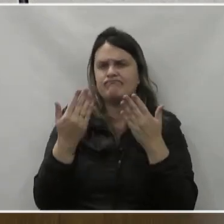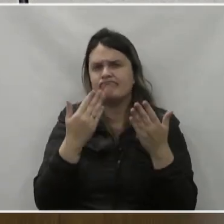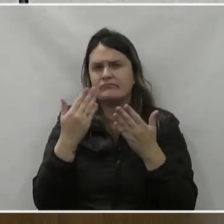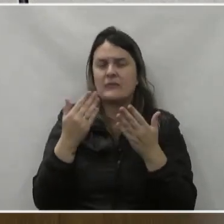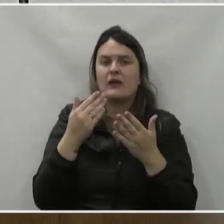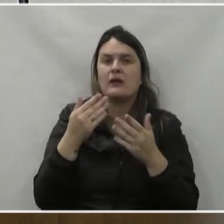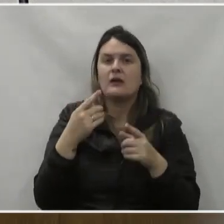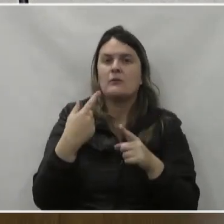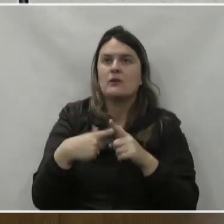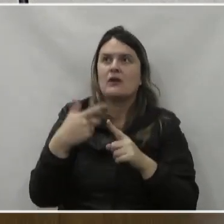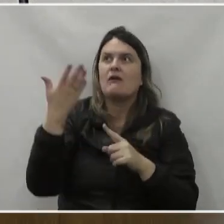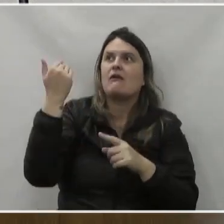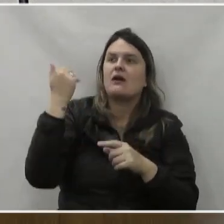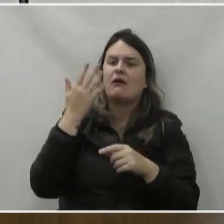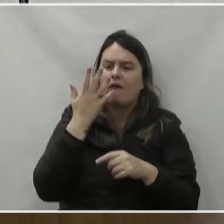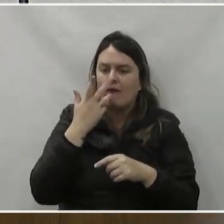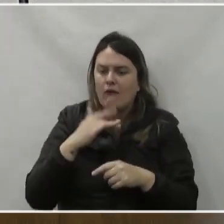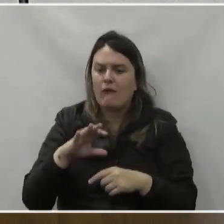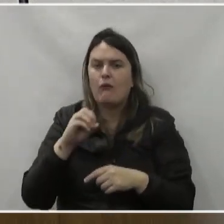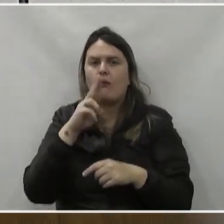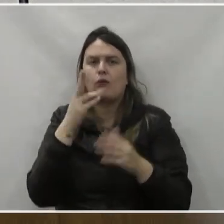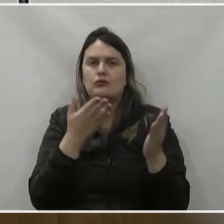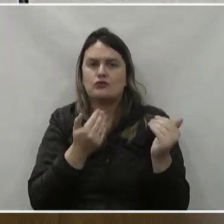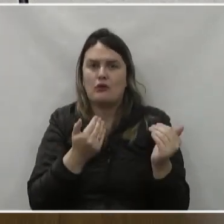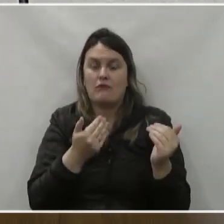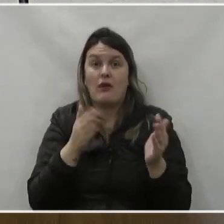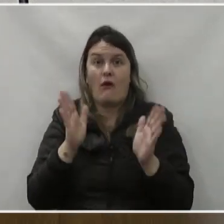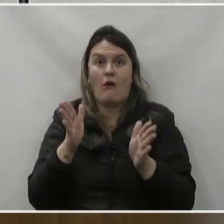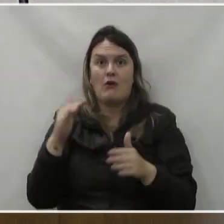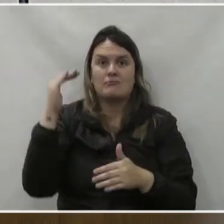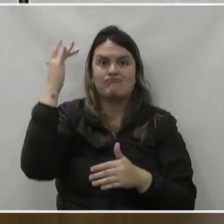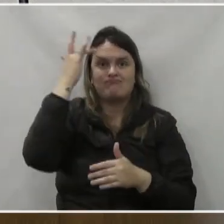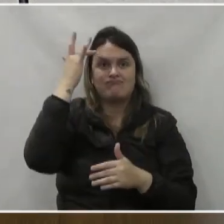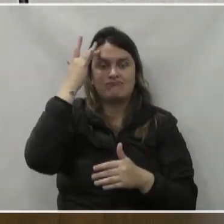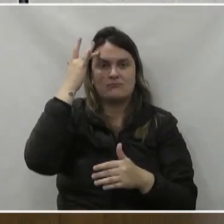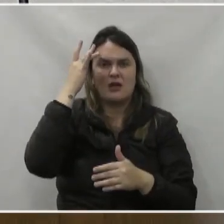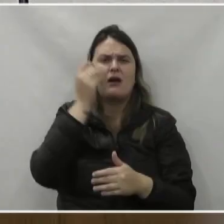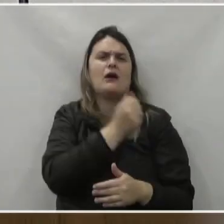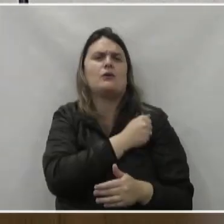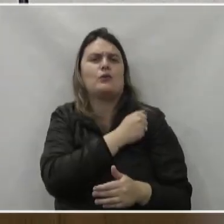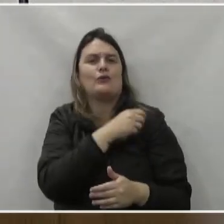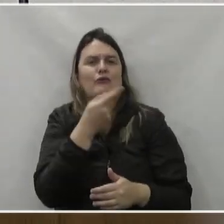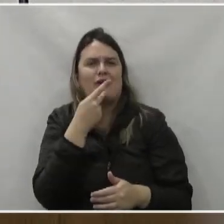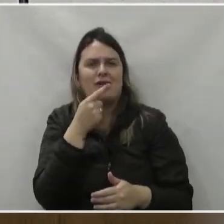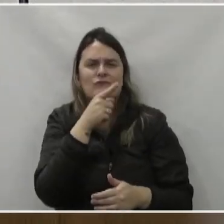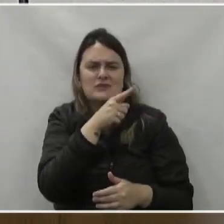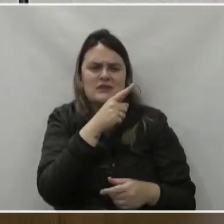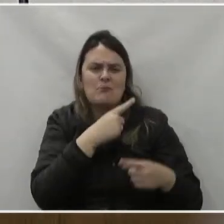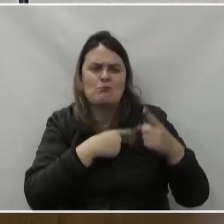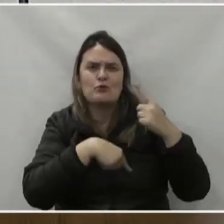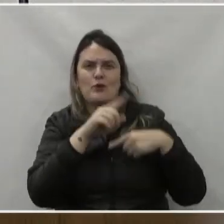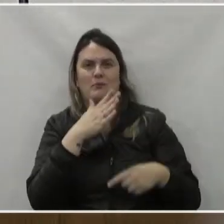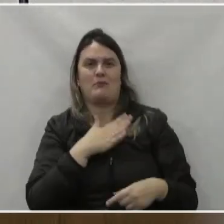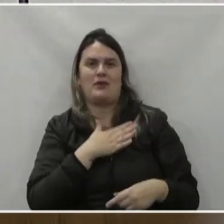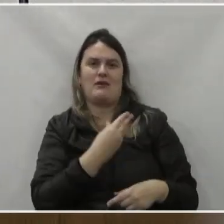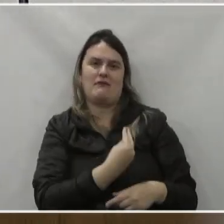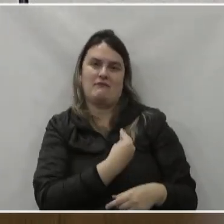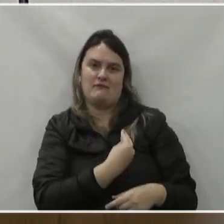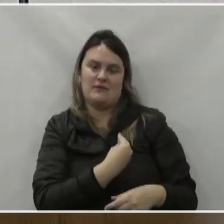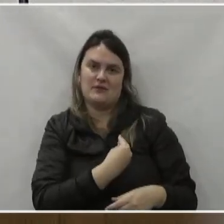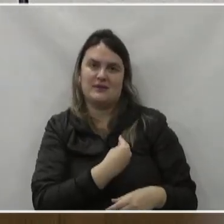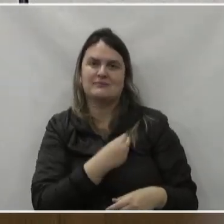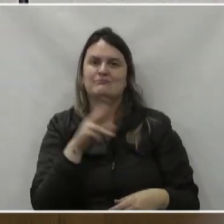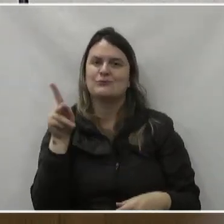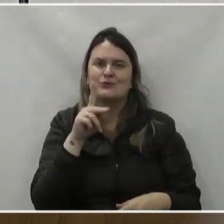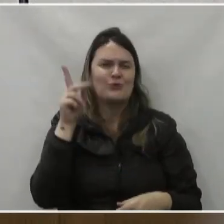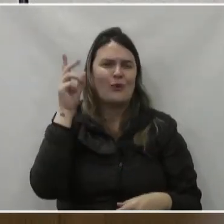foi criança ou foi jovem na feição madura. E o aluno diz: você mudou a minha vida. E o professor